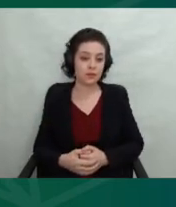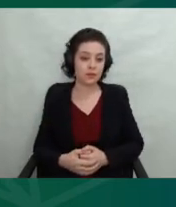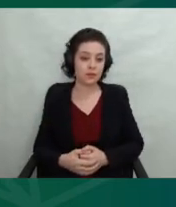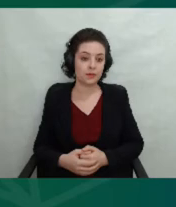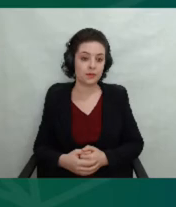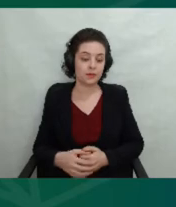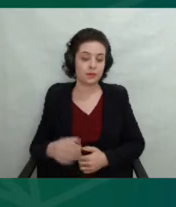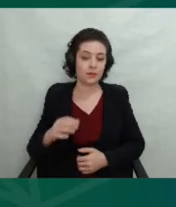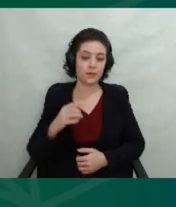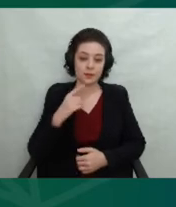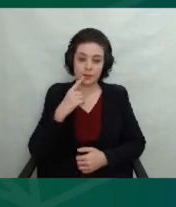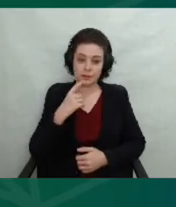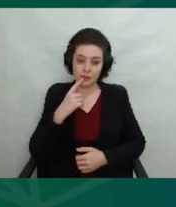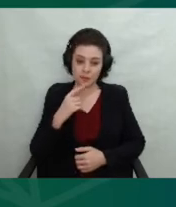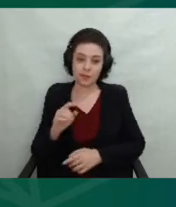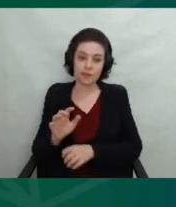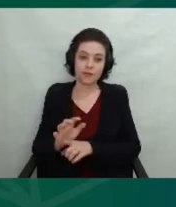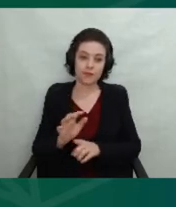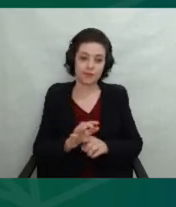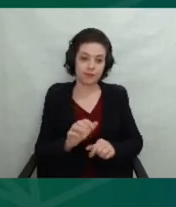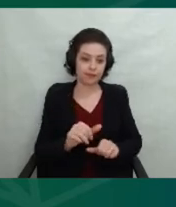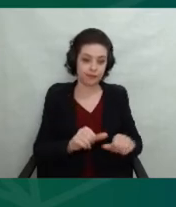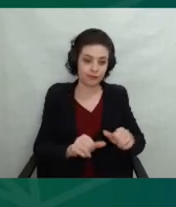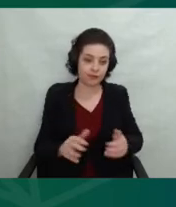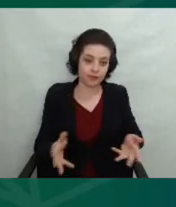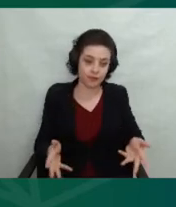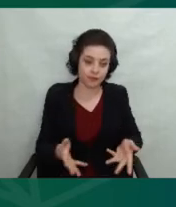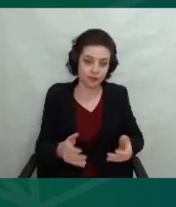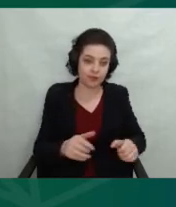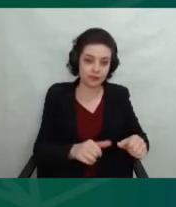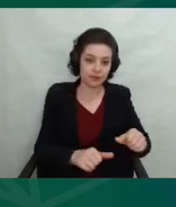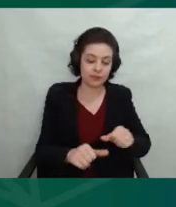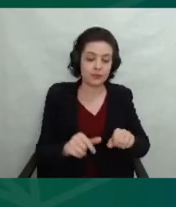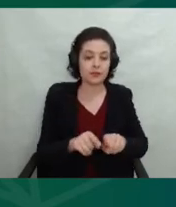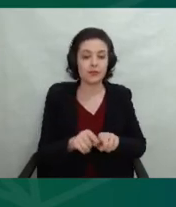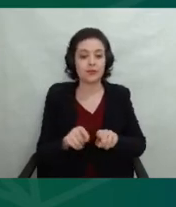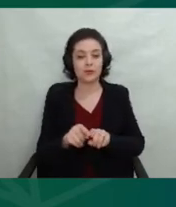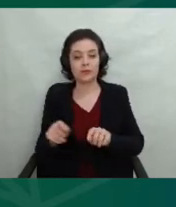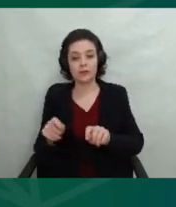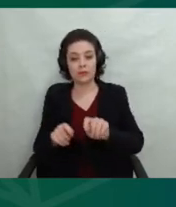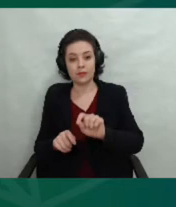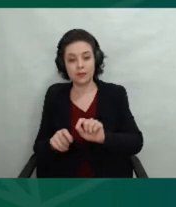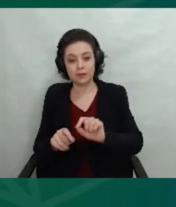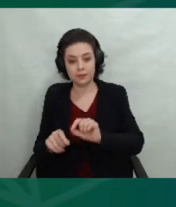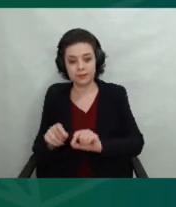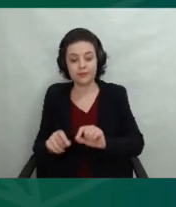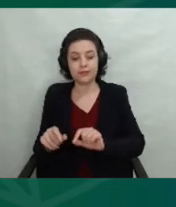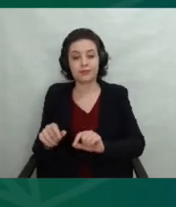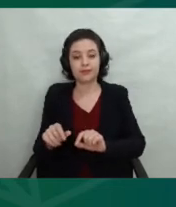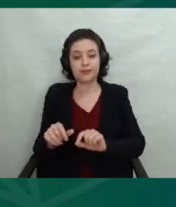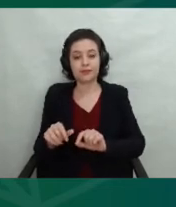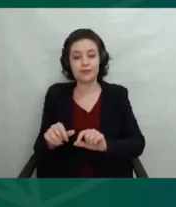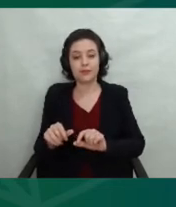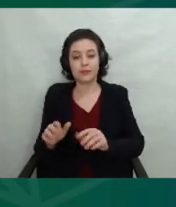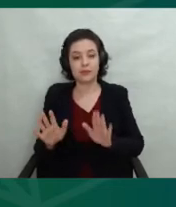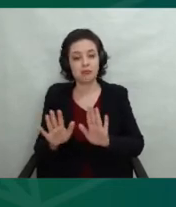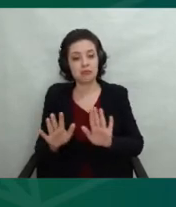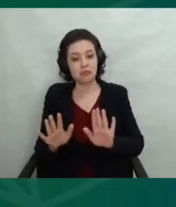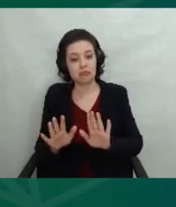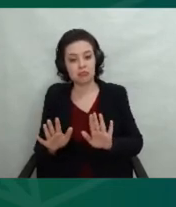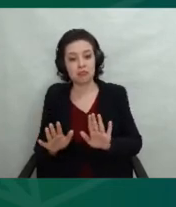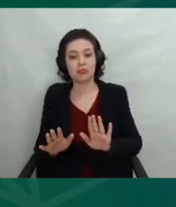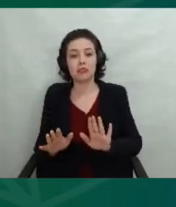induzir mutação, ele também era capaz de alterar a expressão do gene sem necessariamente induzir uma